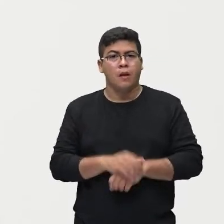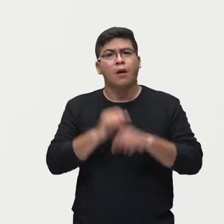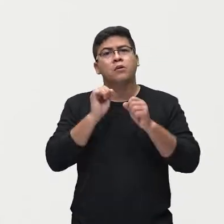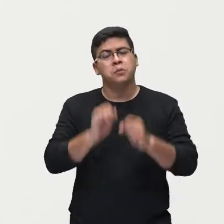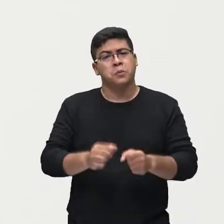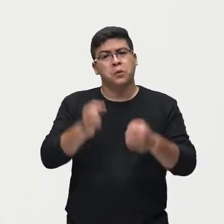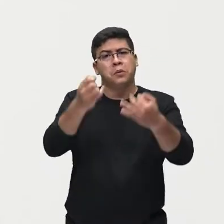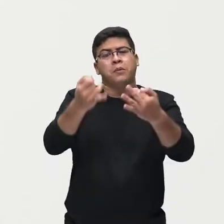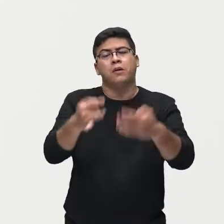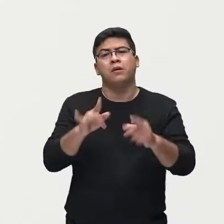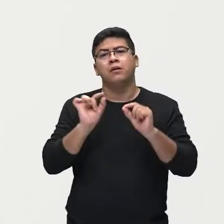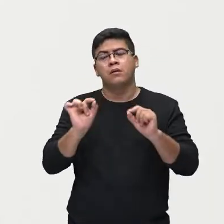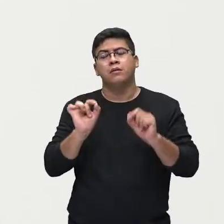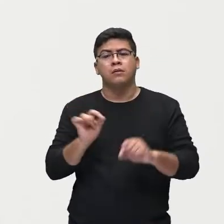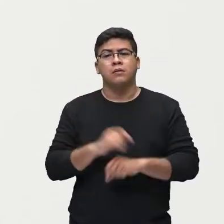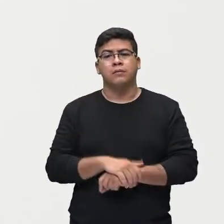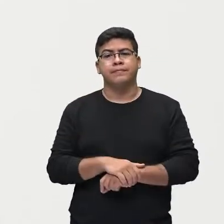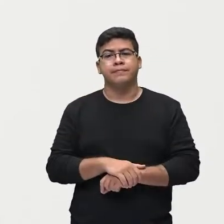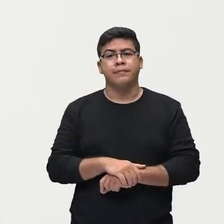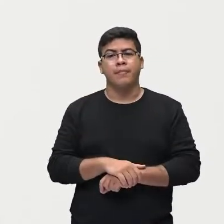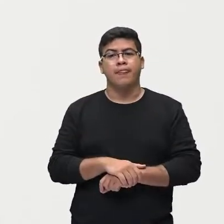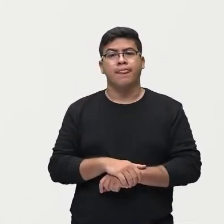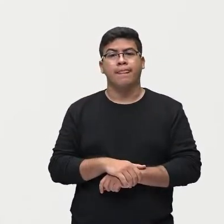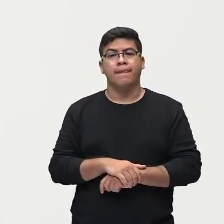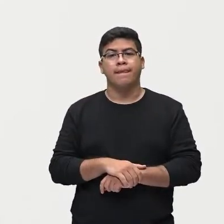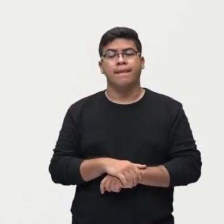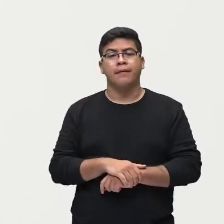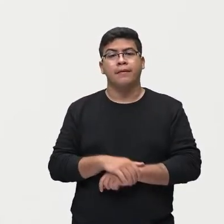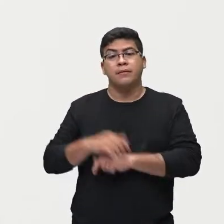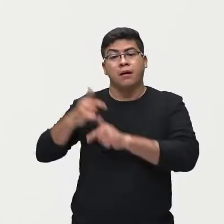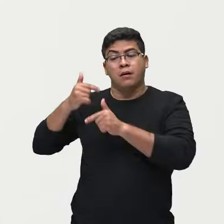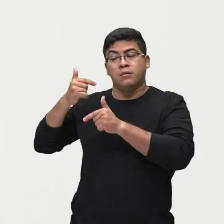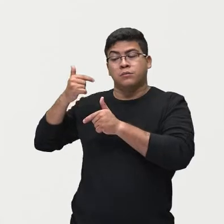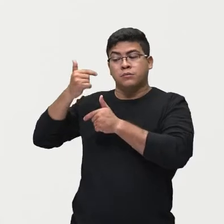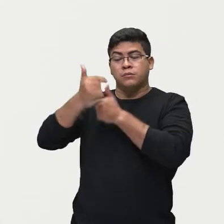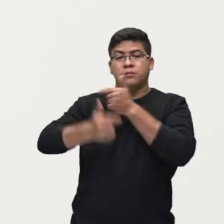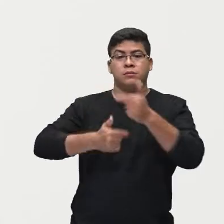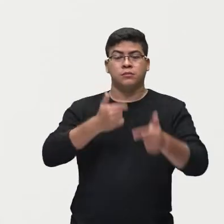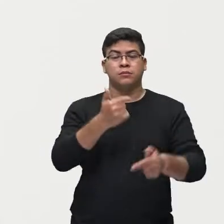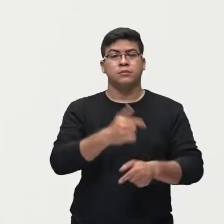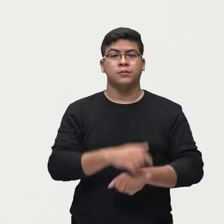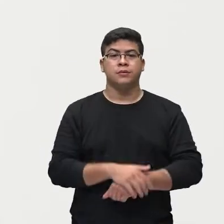que essas tradições, vou colocar aqui tradição,